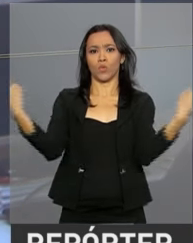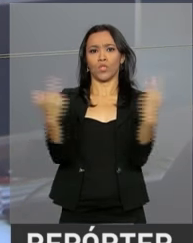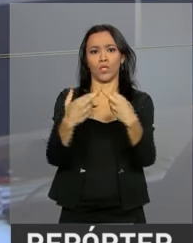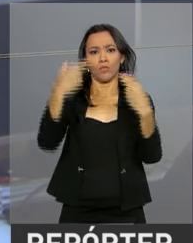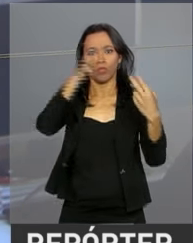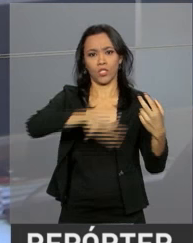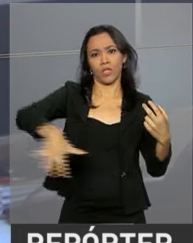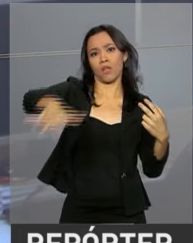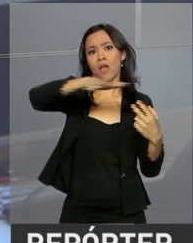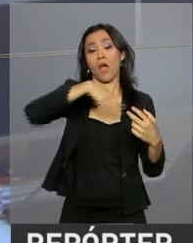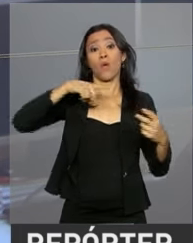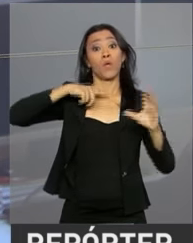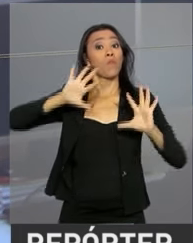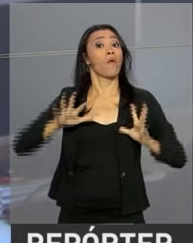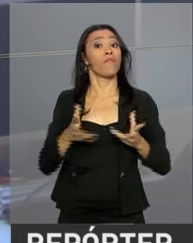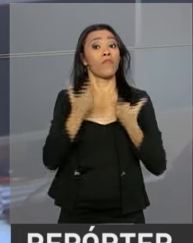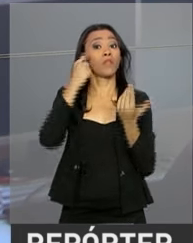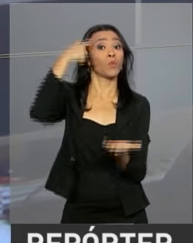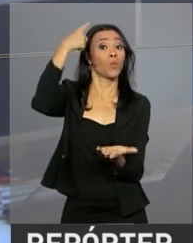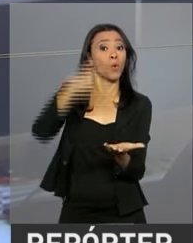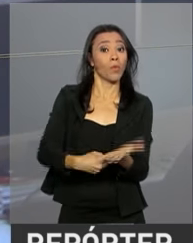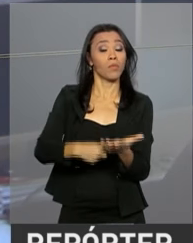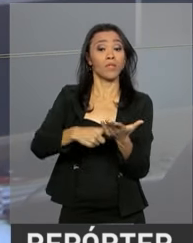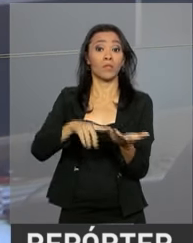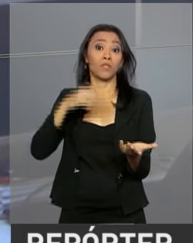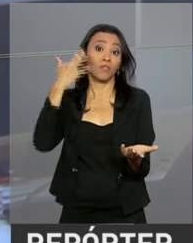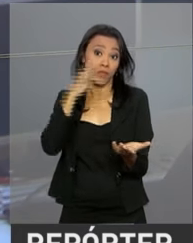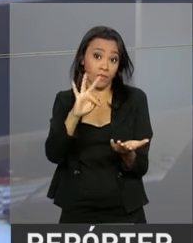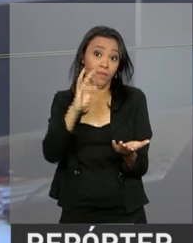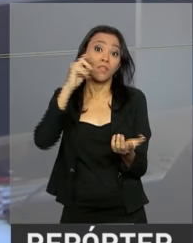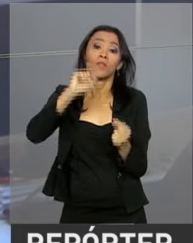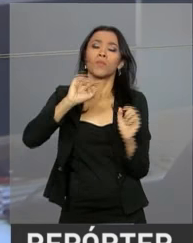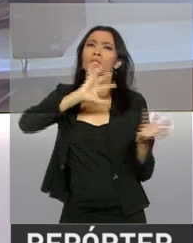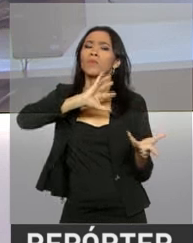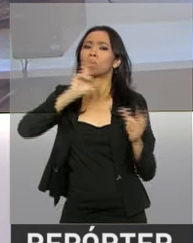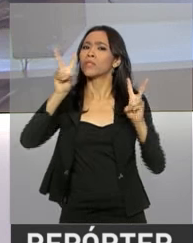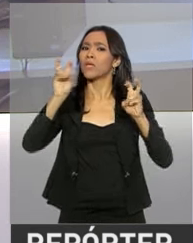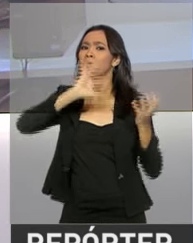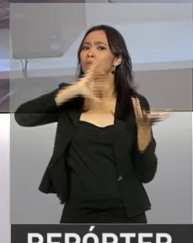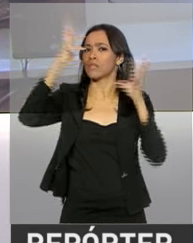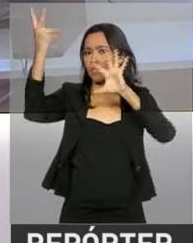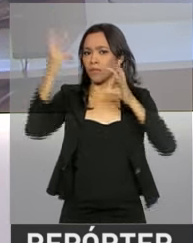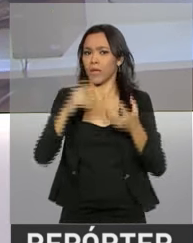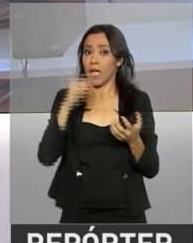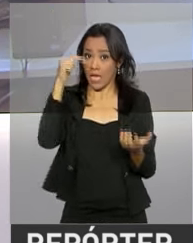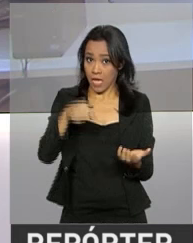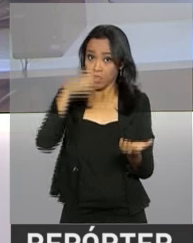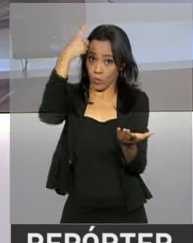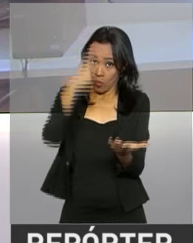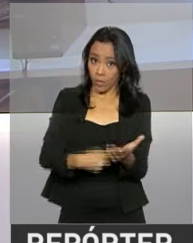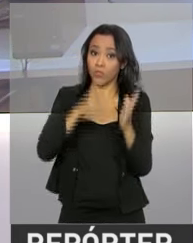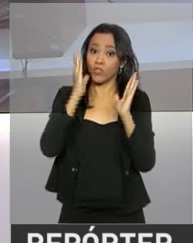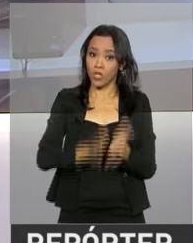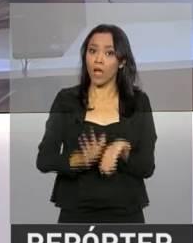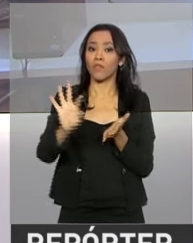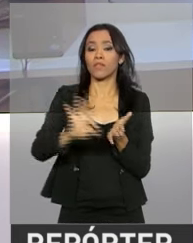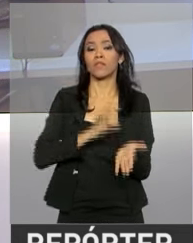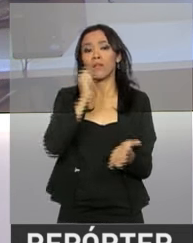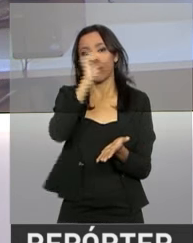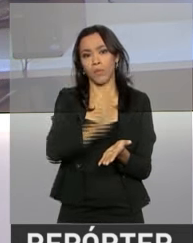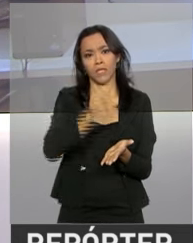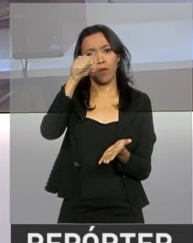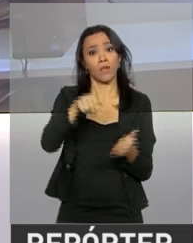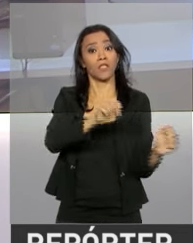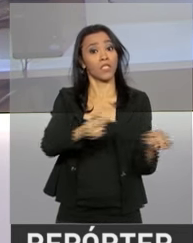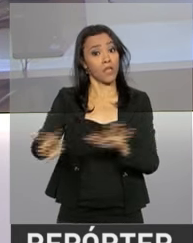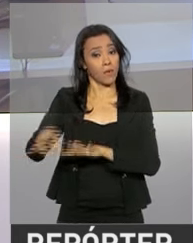ONU e um evento sobre o Acordo de Paris de Mudanças Climáticas. Esse acordo foi ratificado pelo Brasil esta semana.